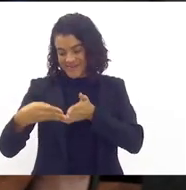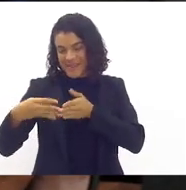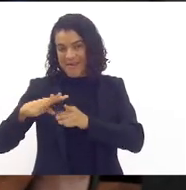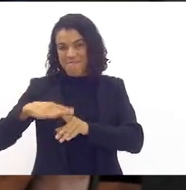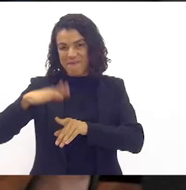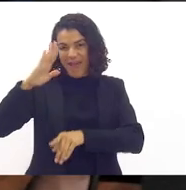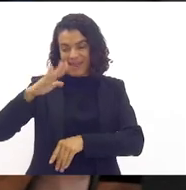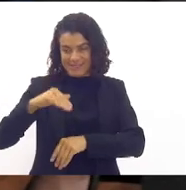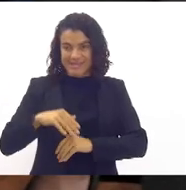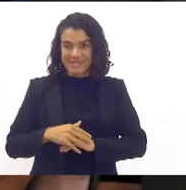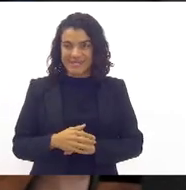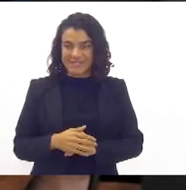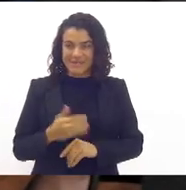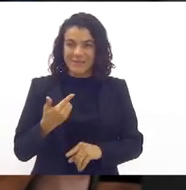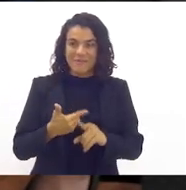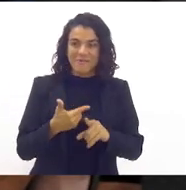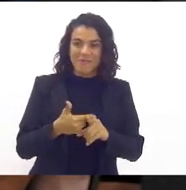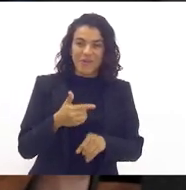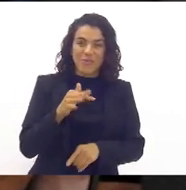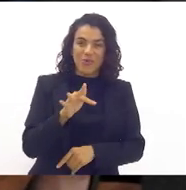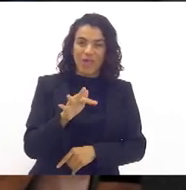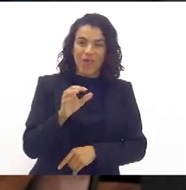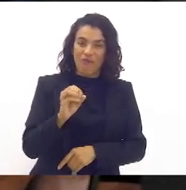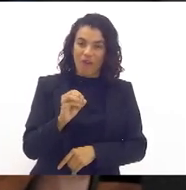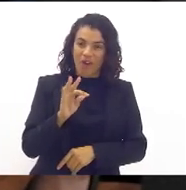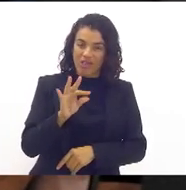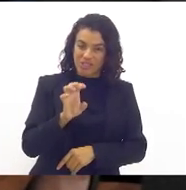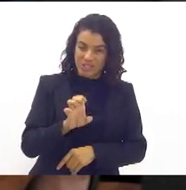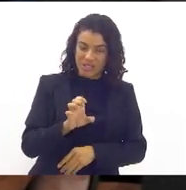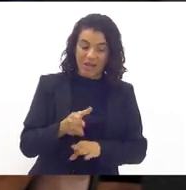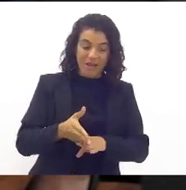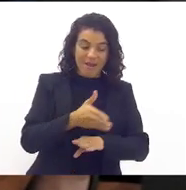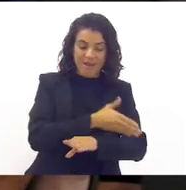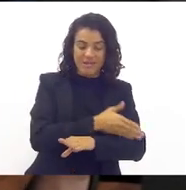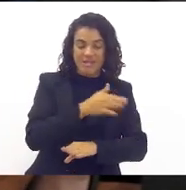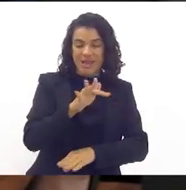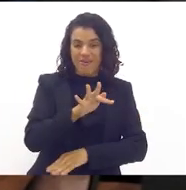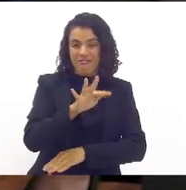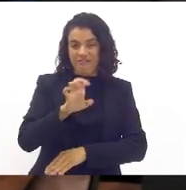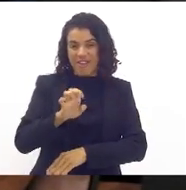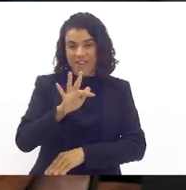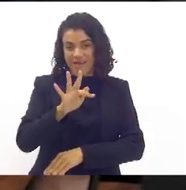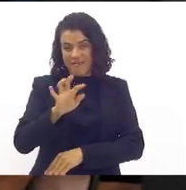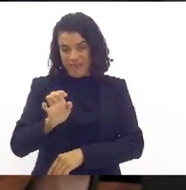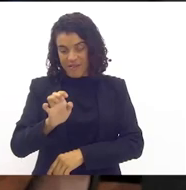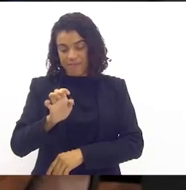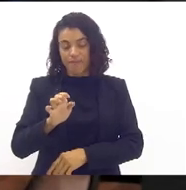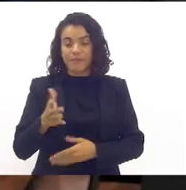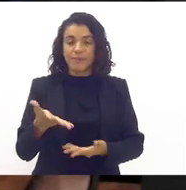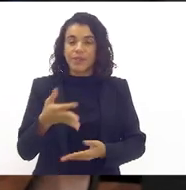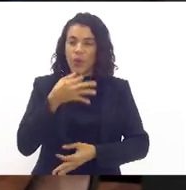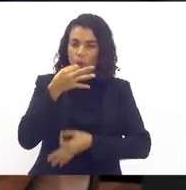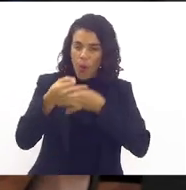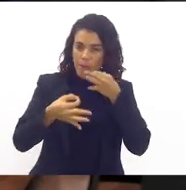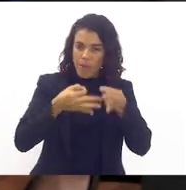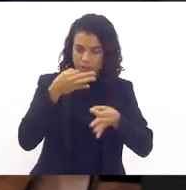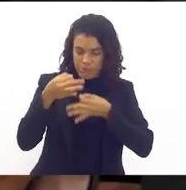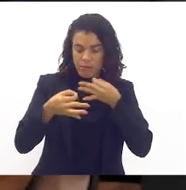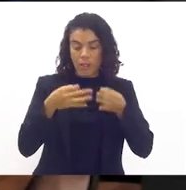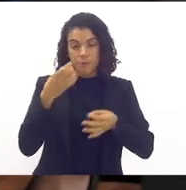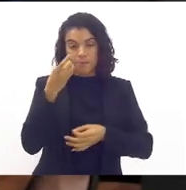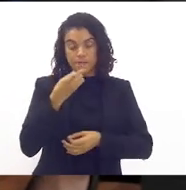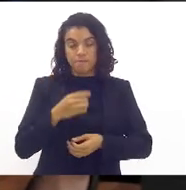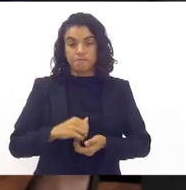era antes de ser FOTE, era FEF. Né? Bom, e aí eu quero fazer um comentário, deputado. O